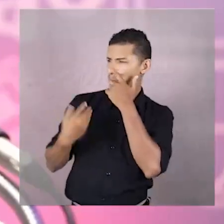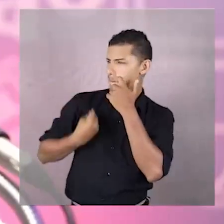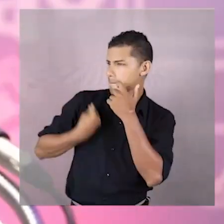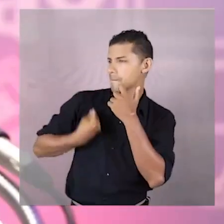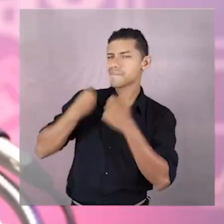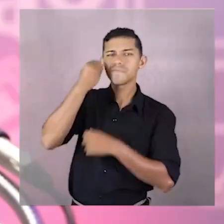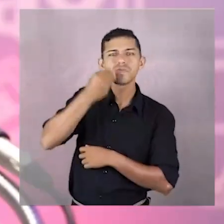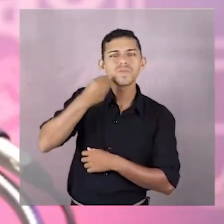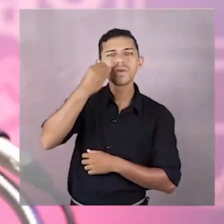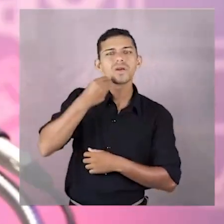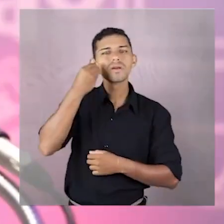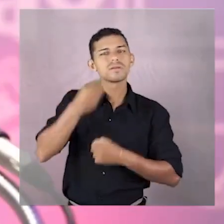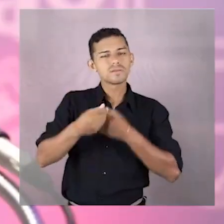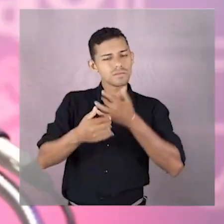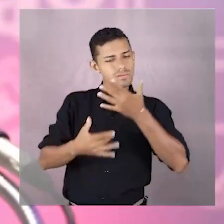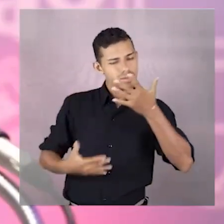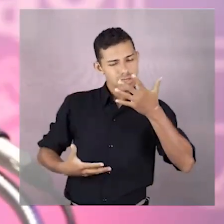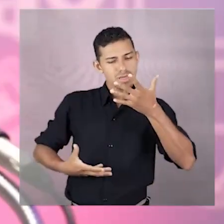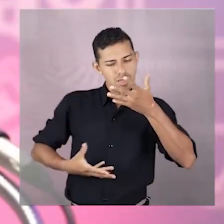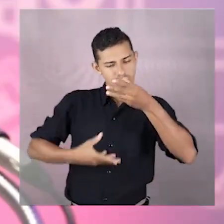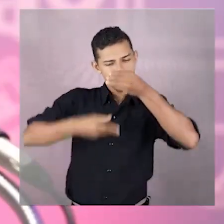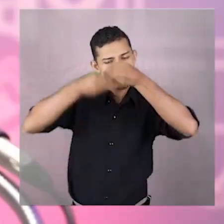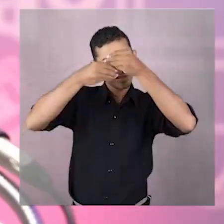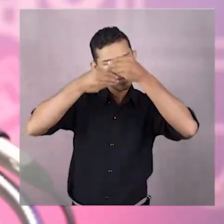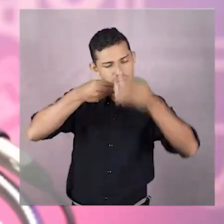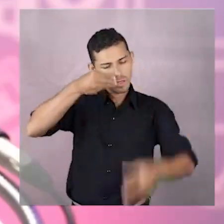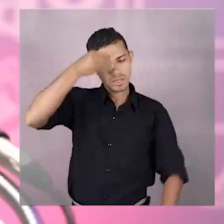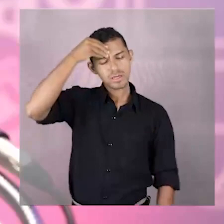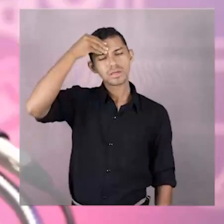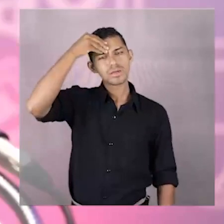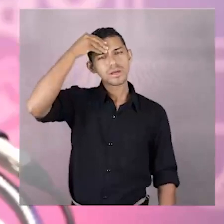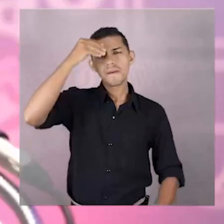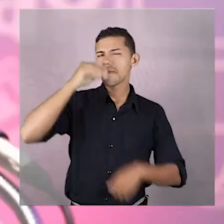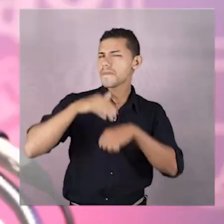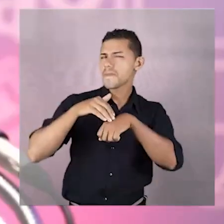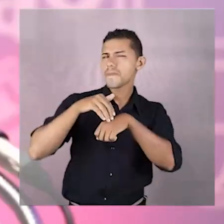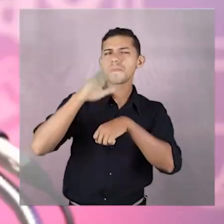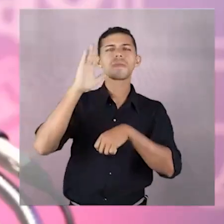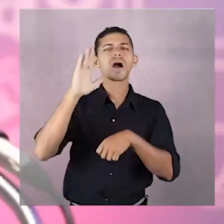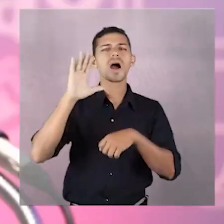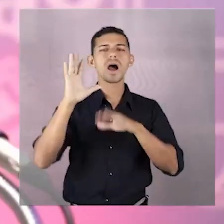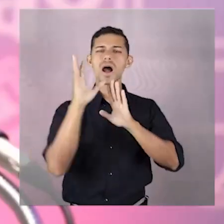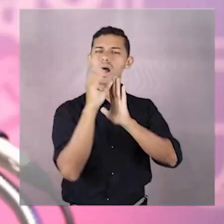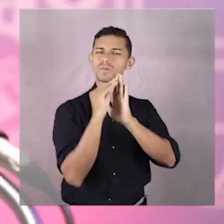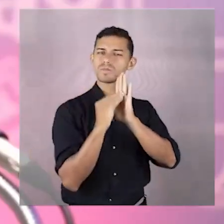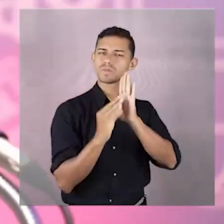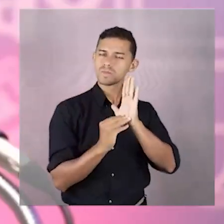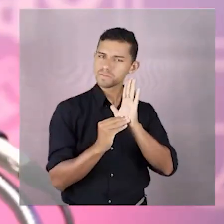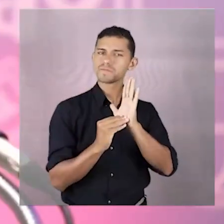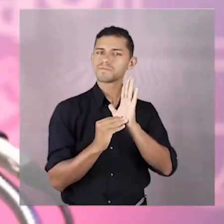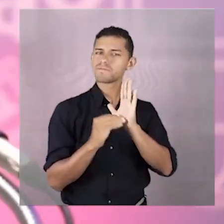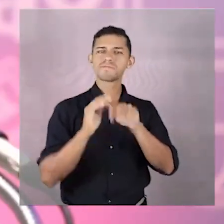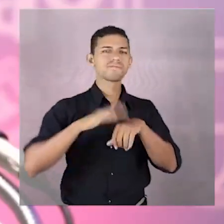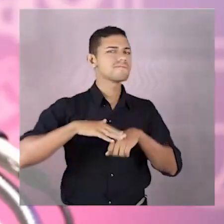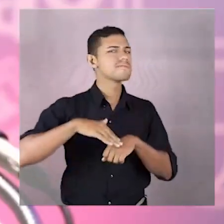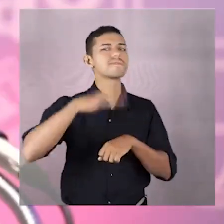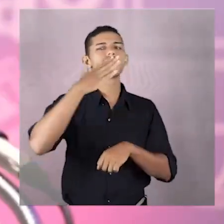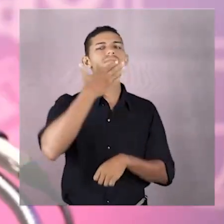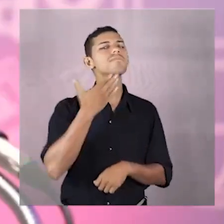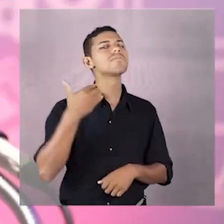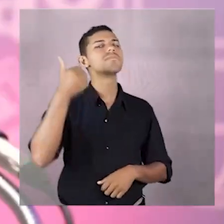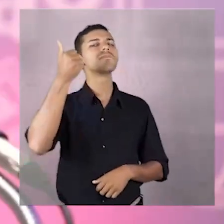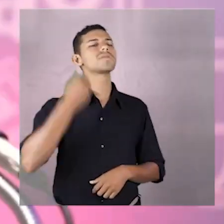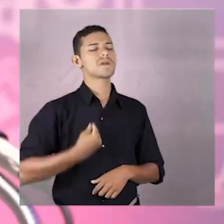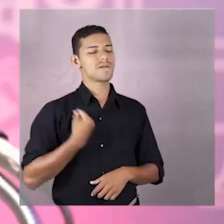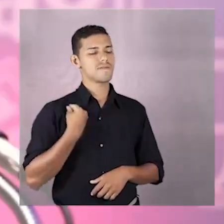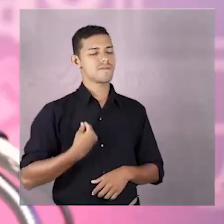vivendo experiências e essas experiências vão te levando a absorver mais conteúdo. E quando você vê, no momento de lazer,